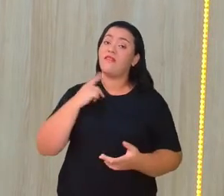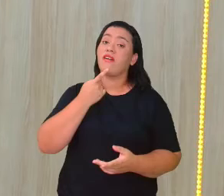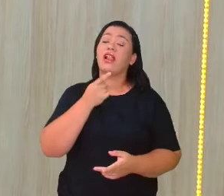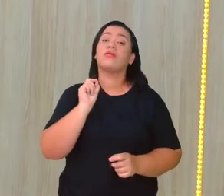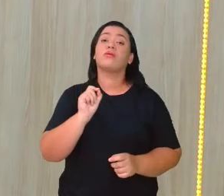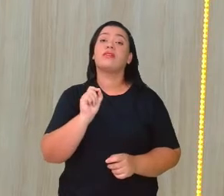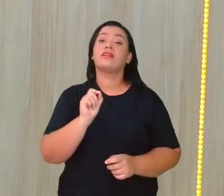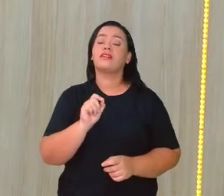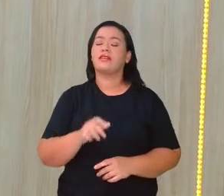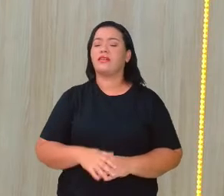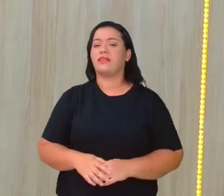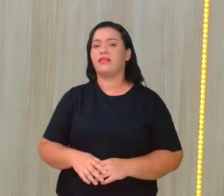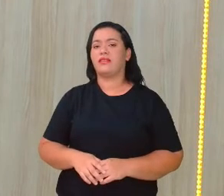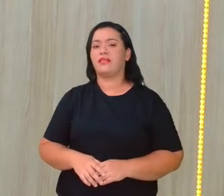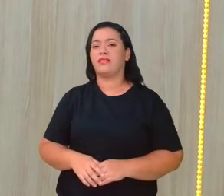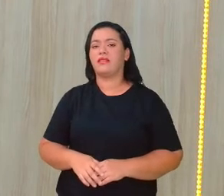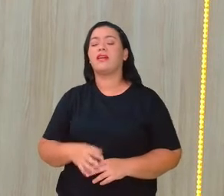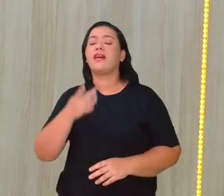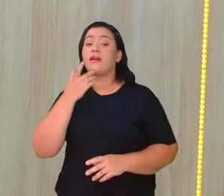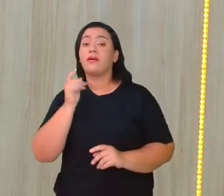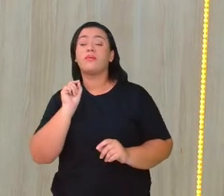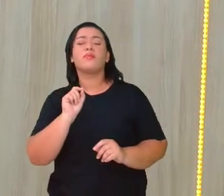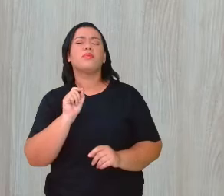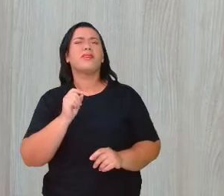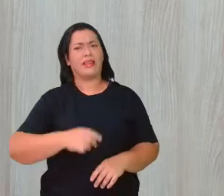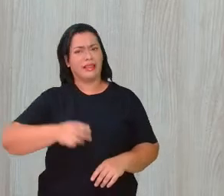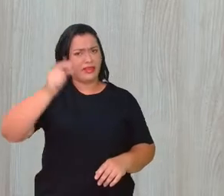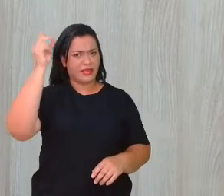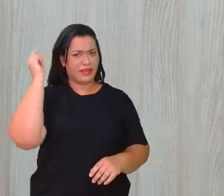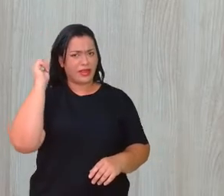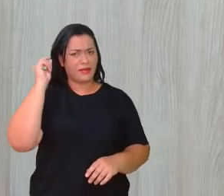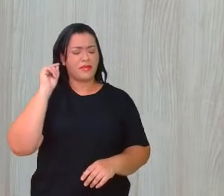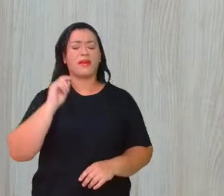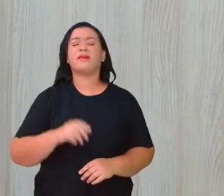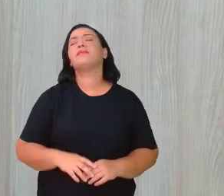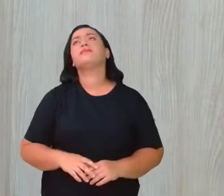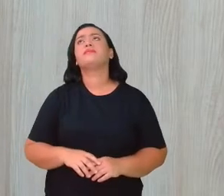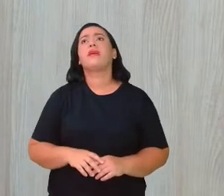guerras, que é onde a gente deveria usar, né? Porque naquela época,